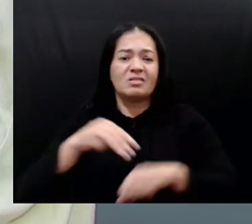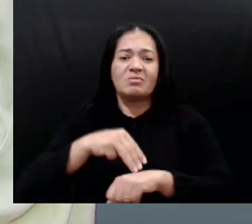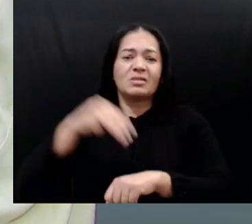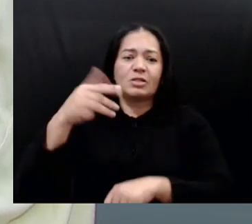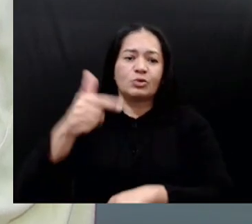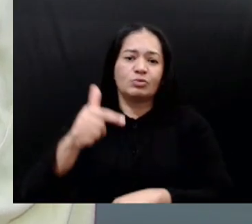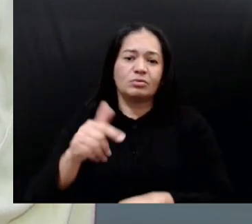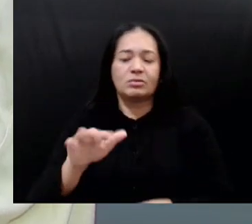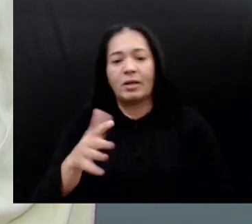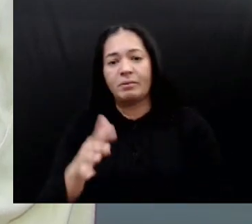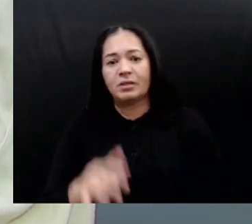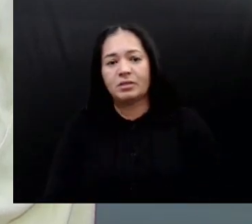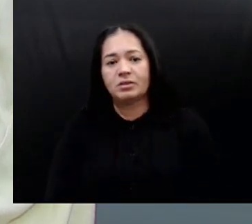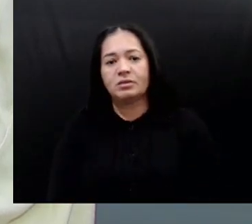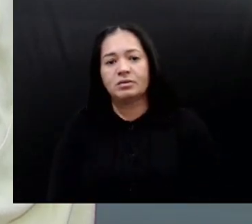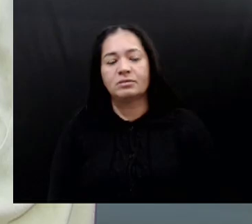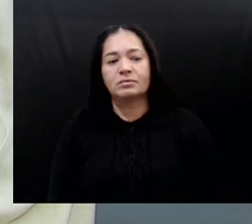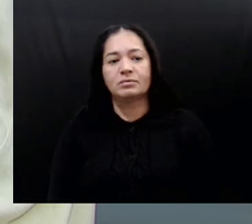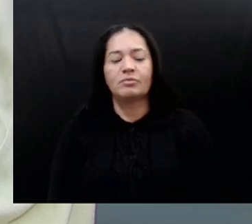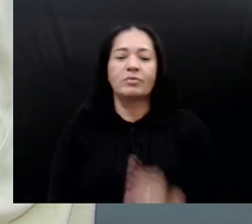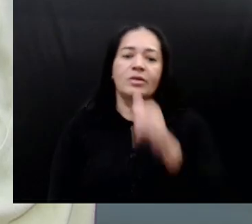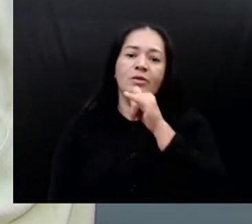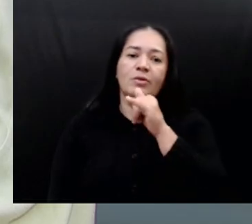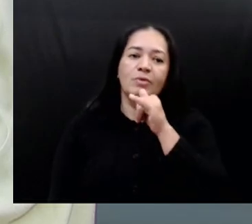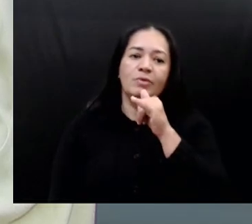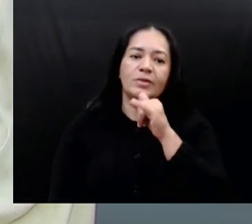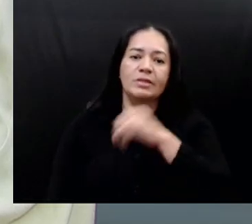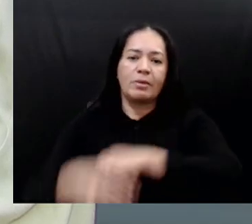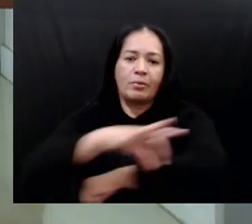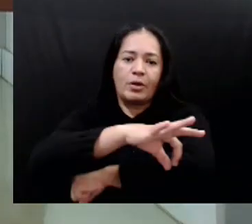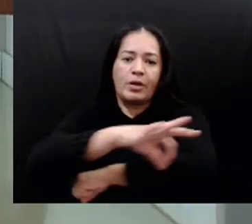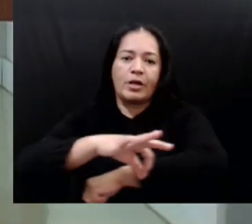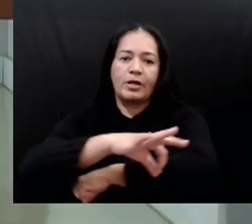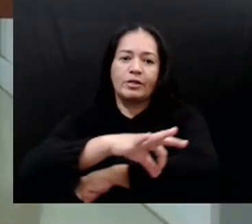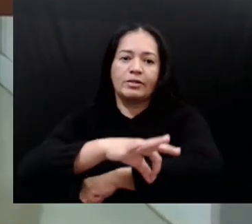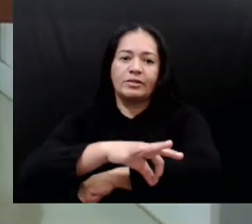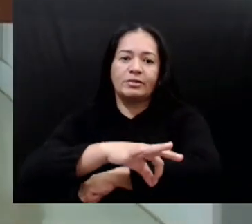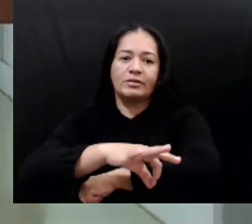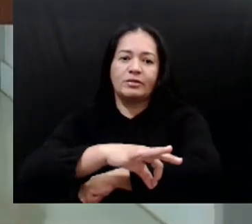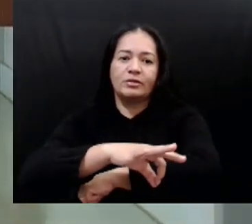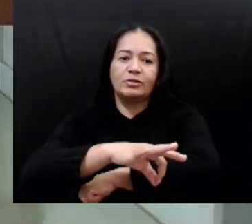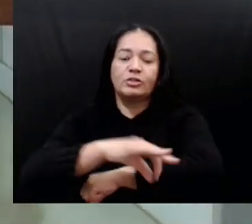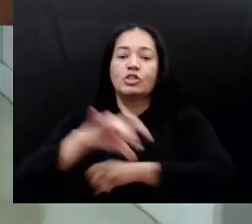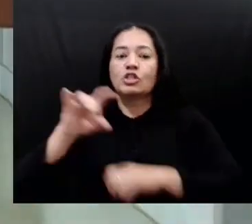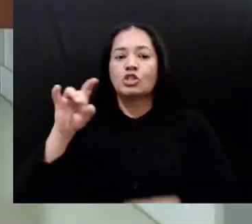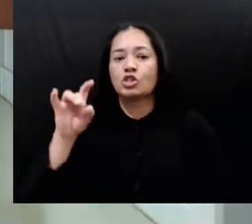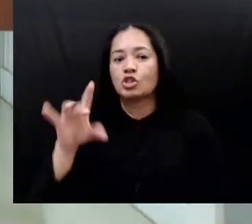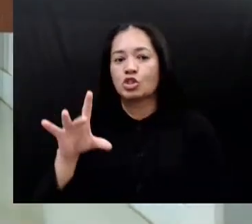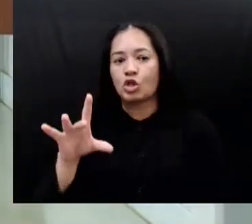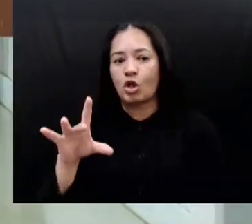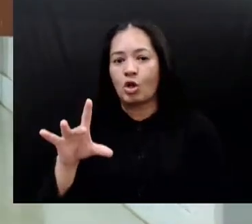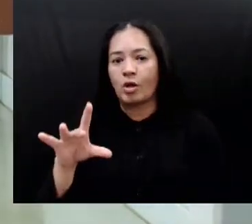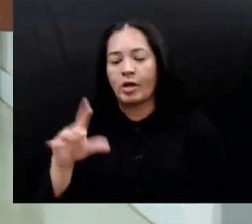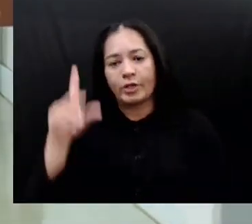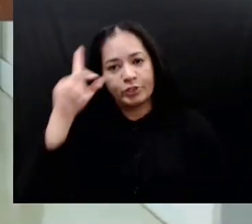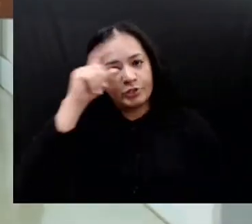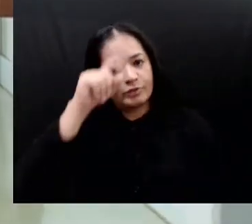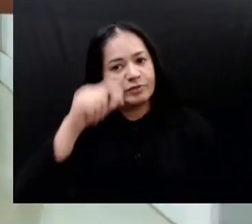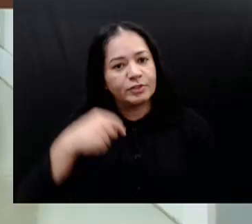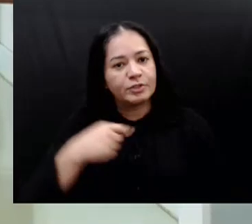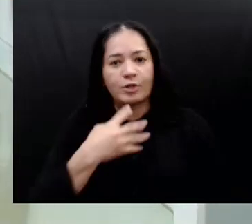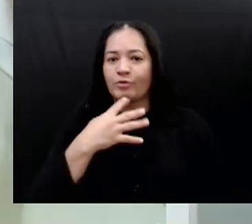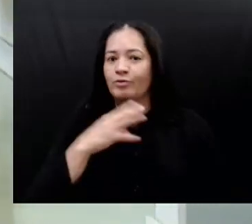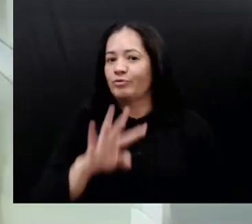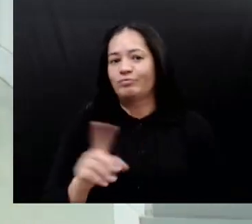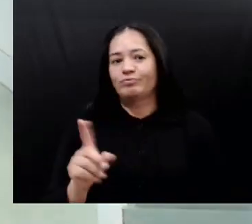por exemplo, o profissional é arquiteto, ele não pode dar aula Não, isso é bem raro, viu? Eu desconheço, eu acho que assim, no